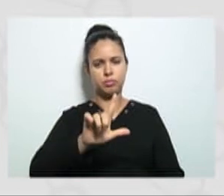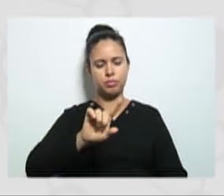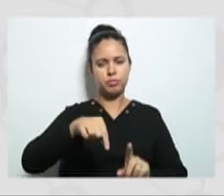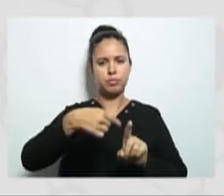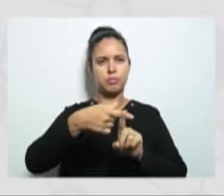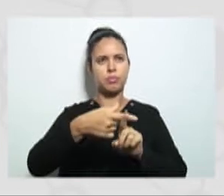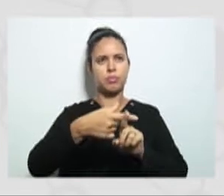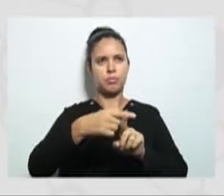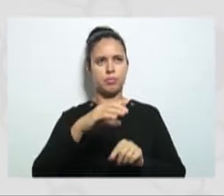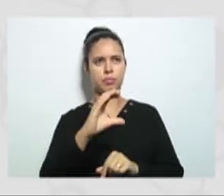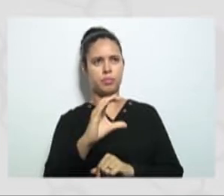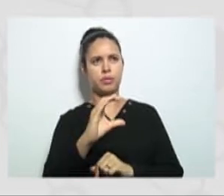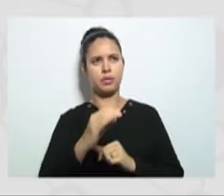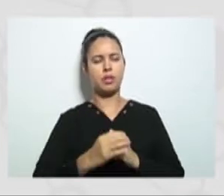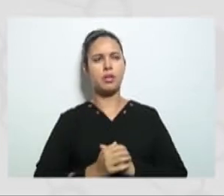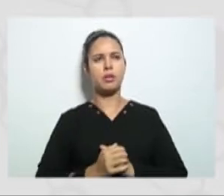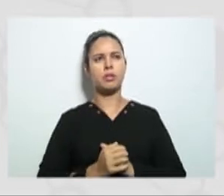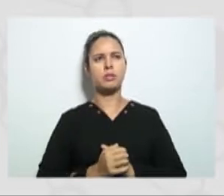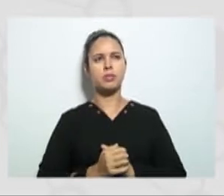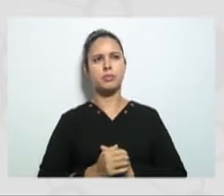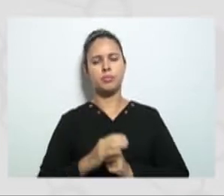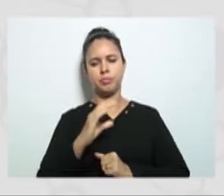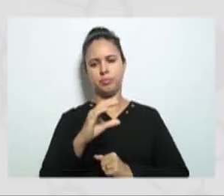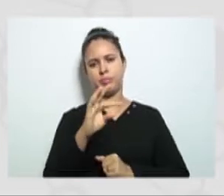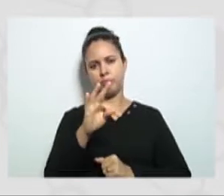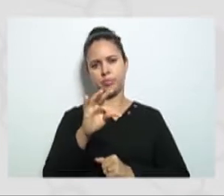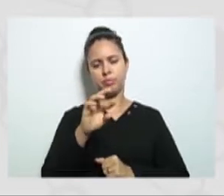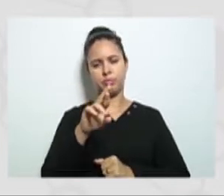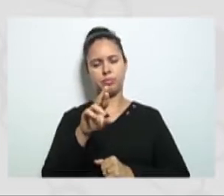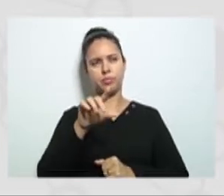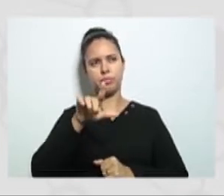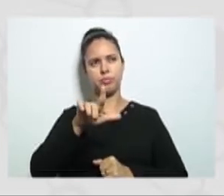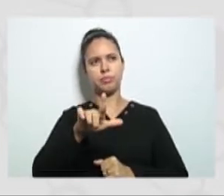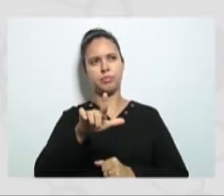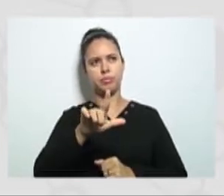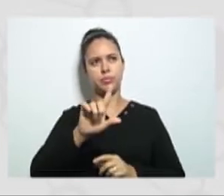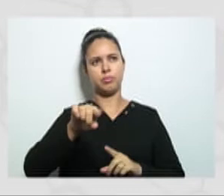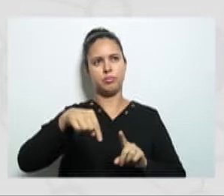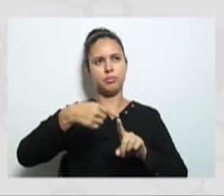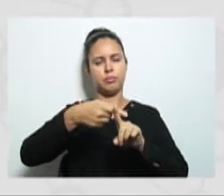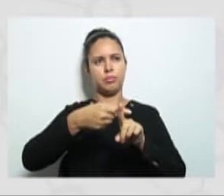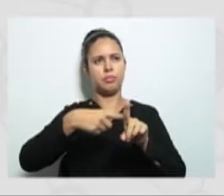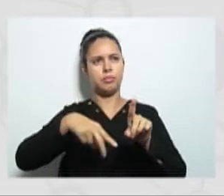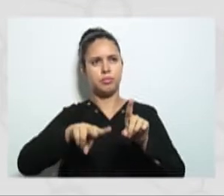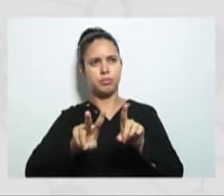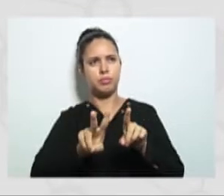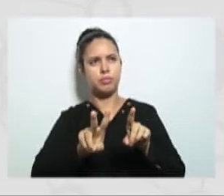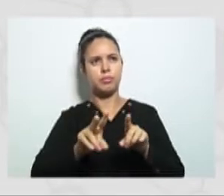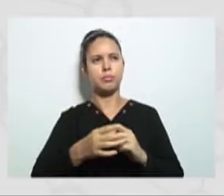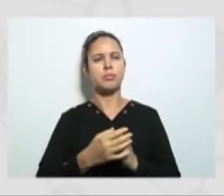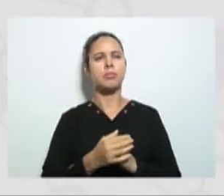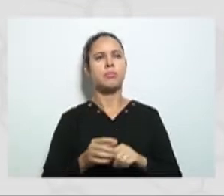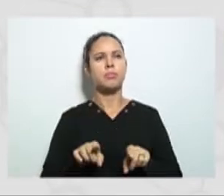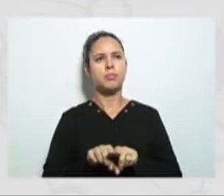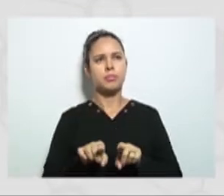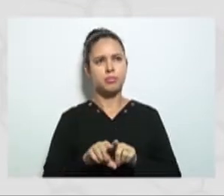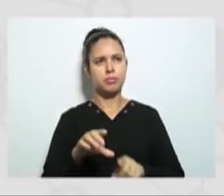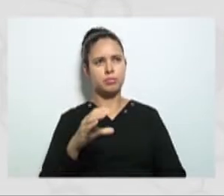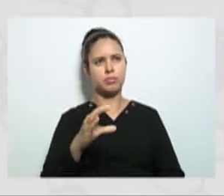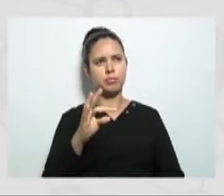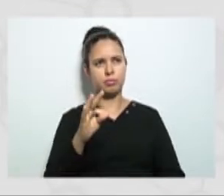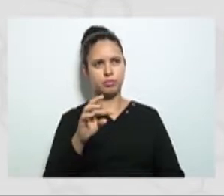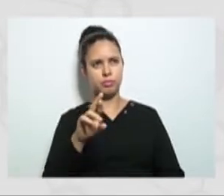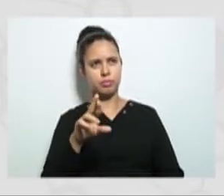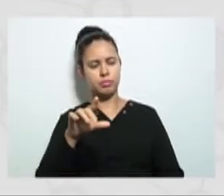quê? Vai colar essa informação. E o Ctrl X vai recortar, tá? Qual é a diferença